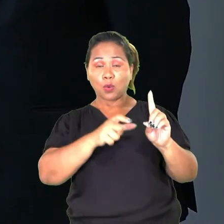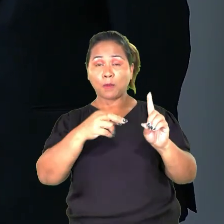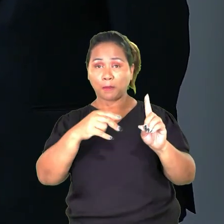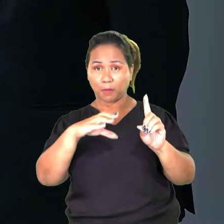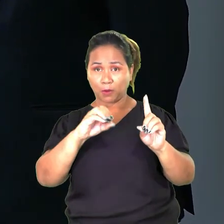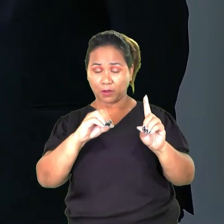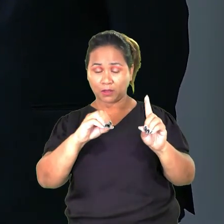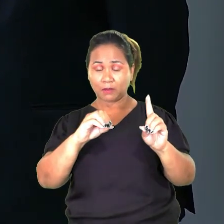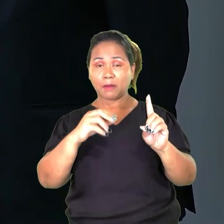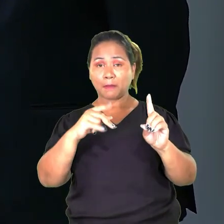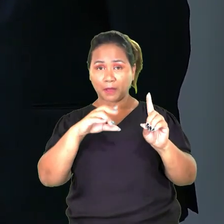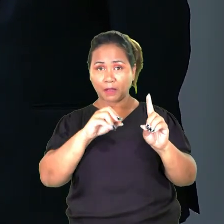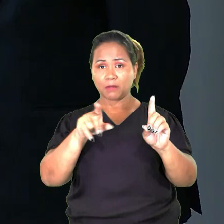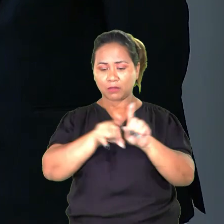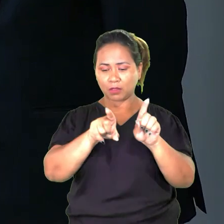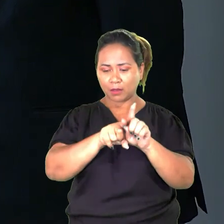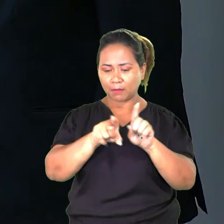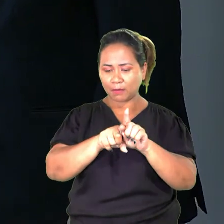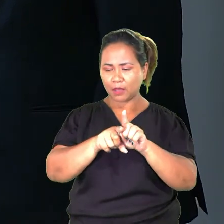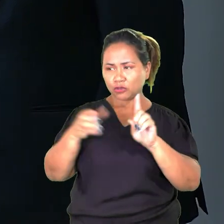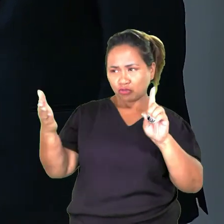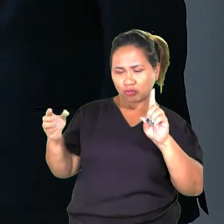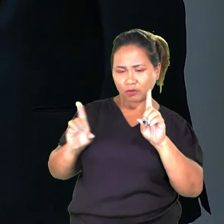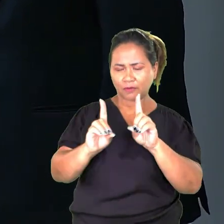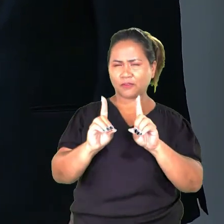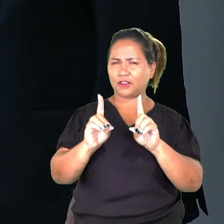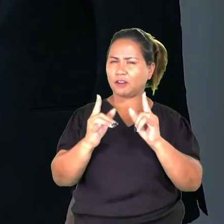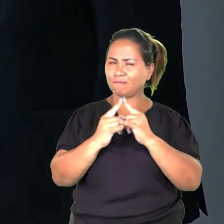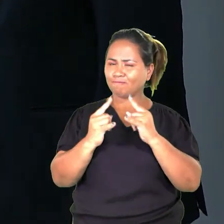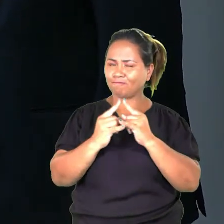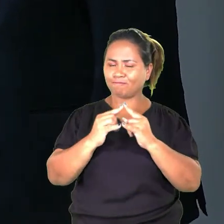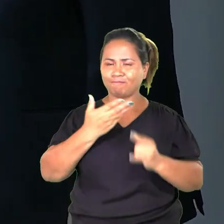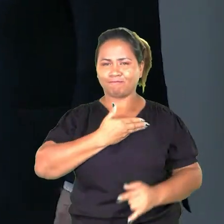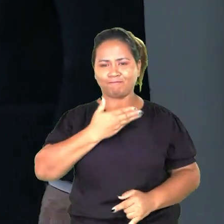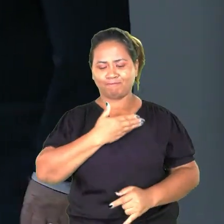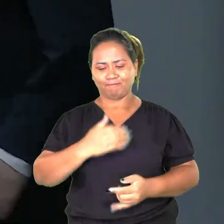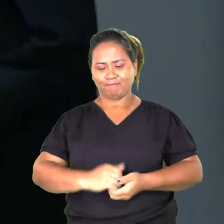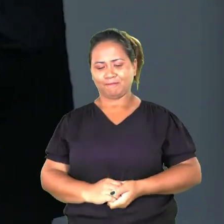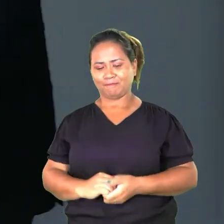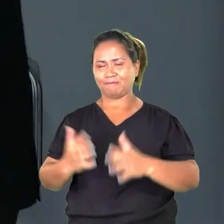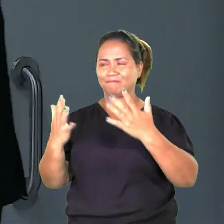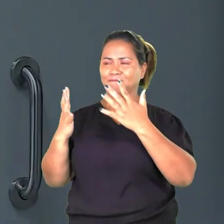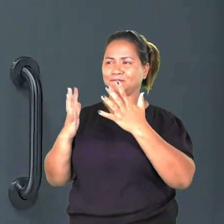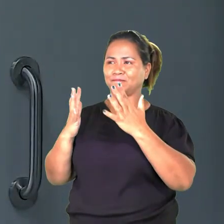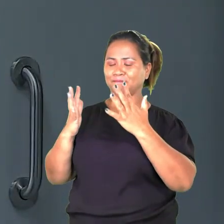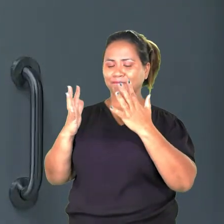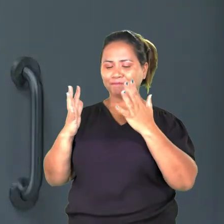poeta Paulo Bonfim o maior declamador de sua obra. Pedro Paulo Pena Trindade conosco.